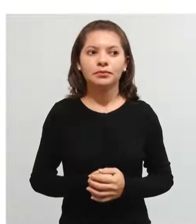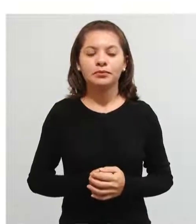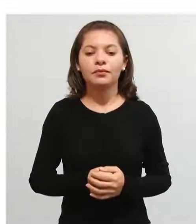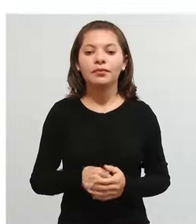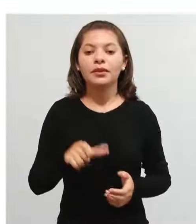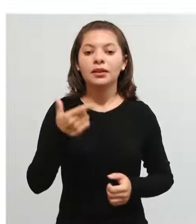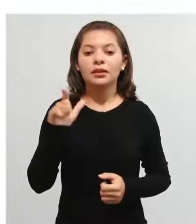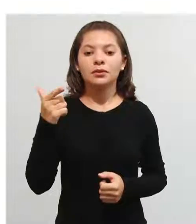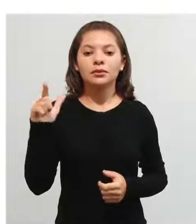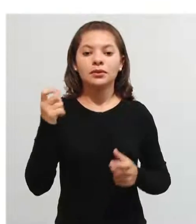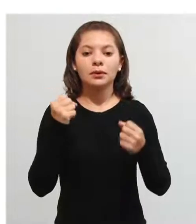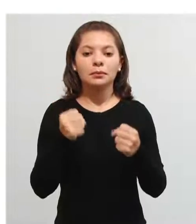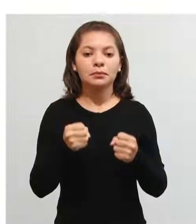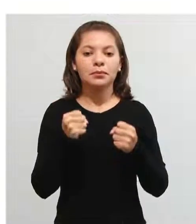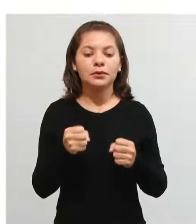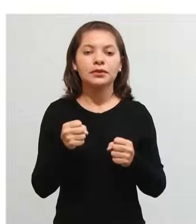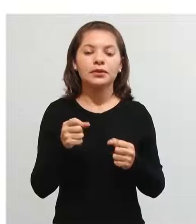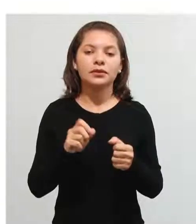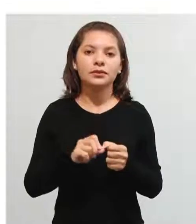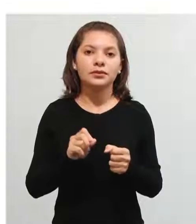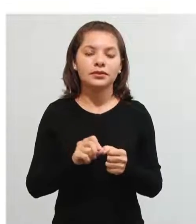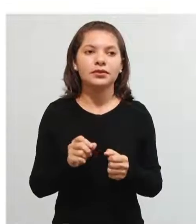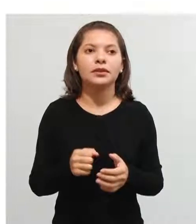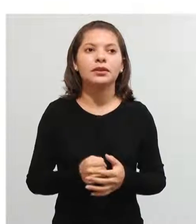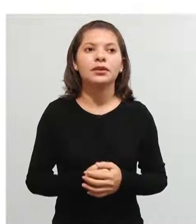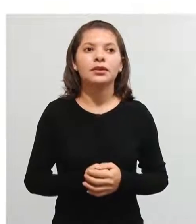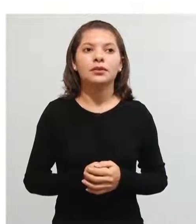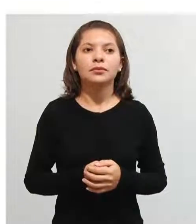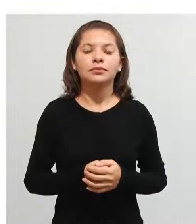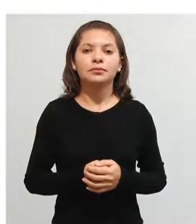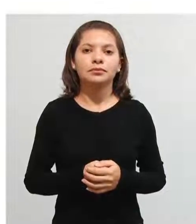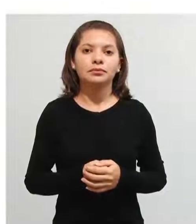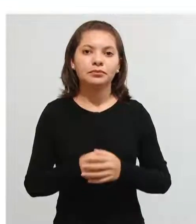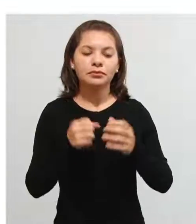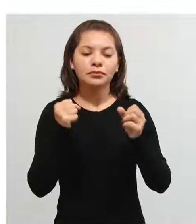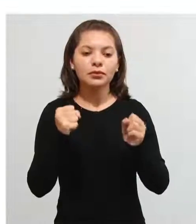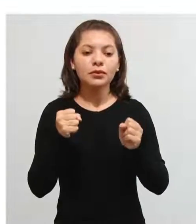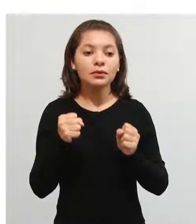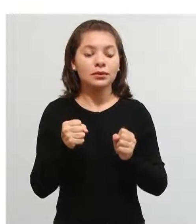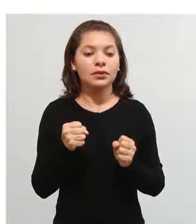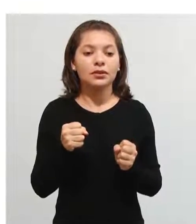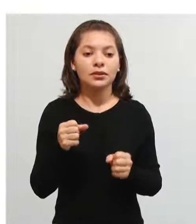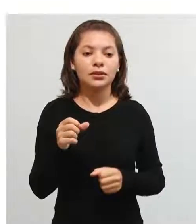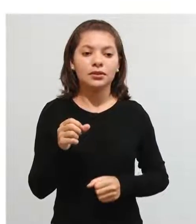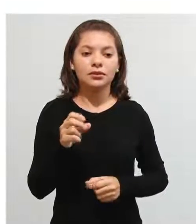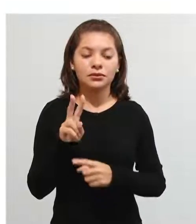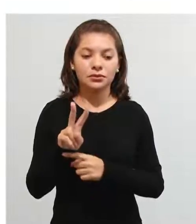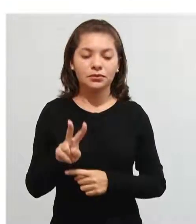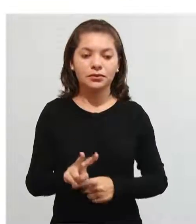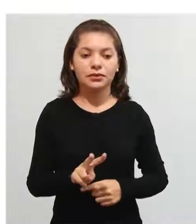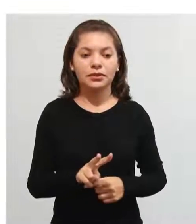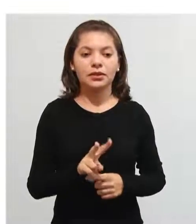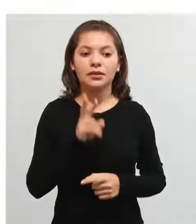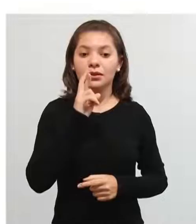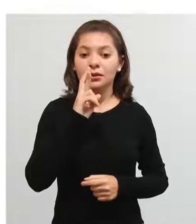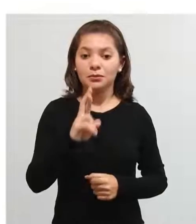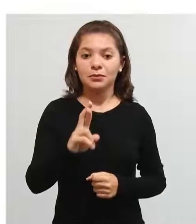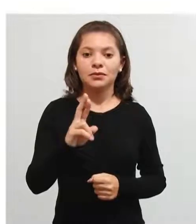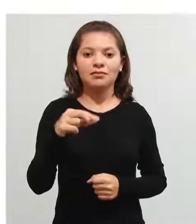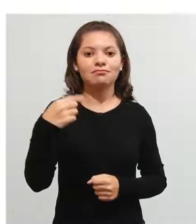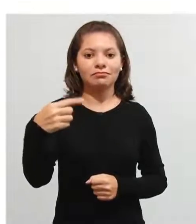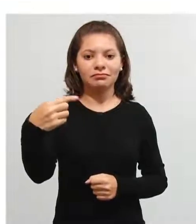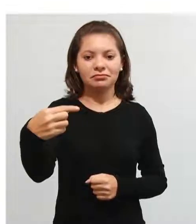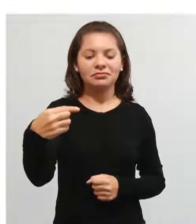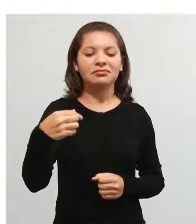terá o poder de realizar a atividade de cobrança dos tributos, mas sim o denominado poder-dever, tá? Sob pena de responder funcionalmente.